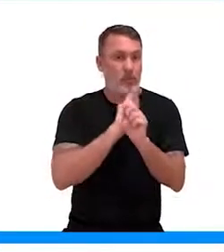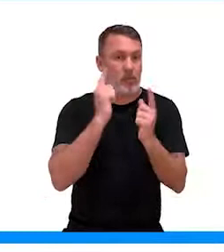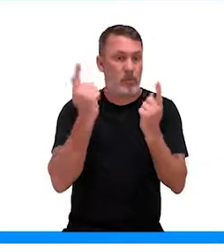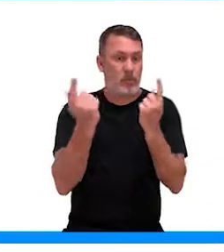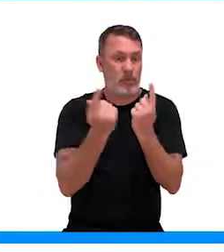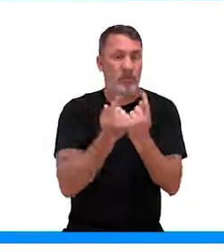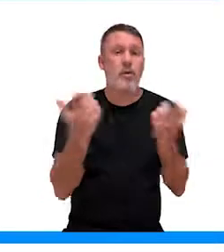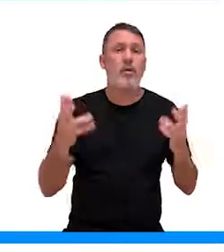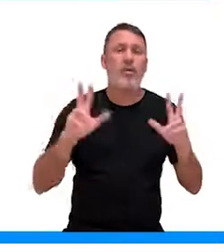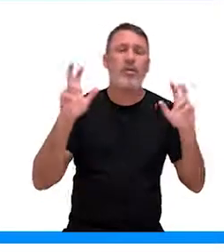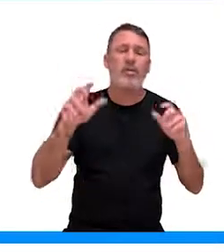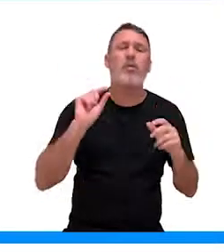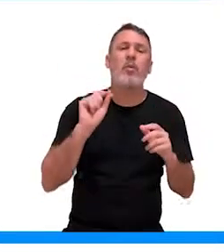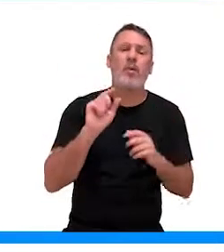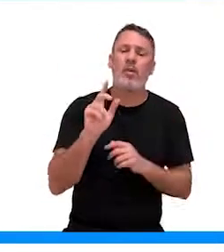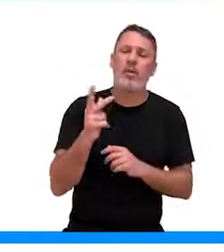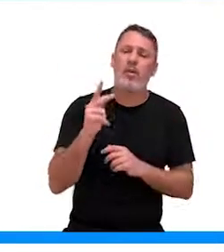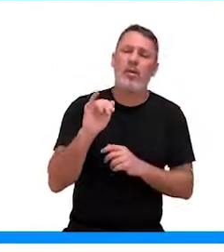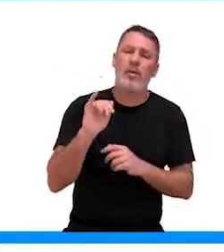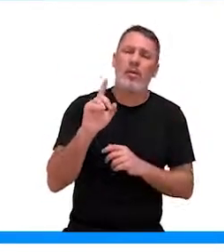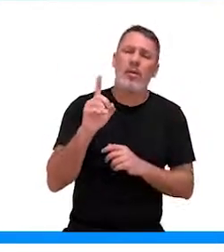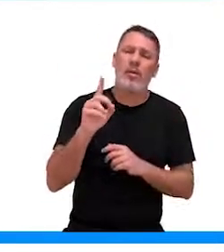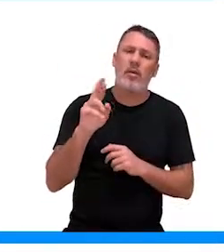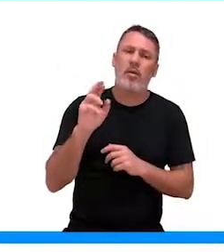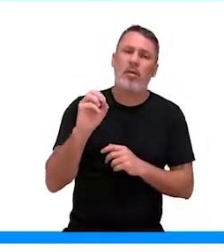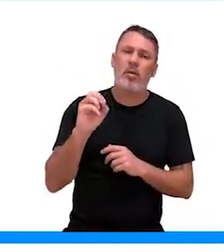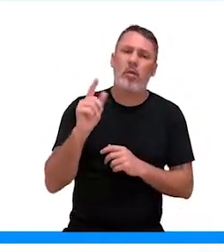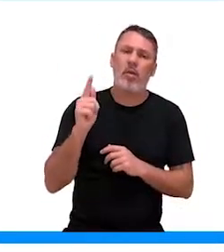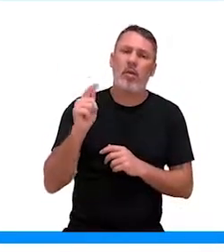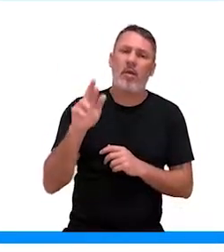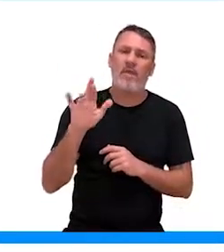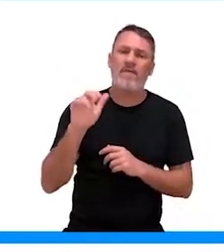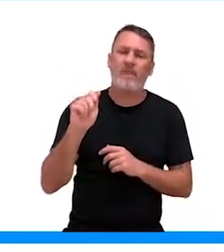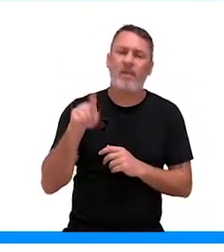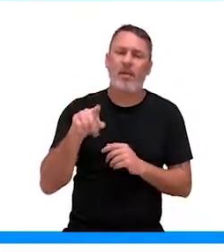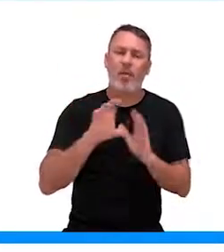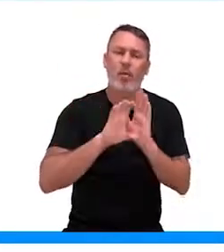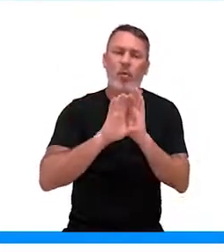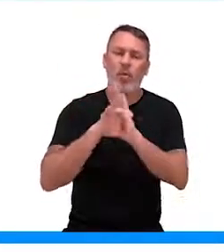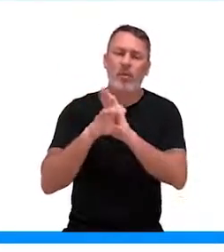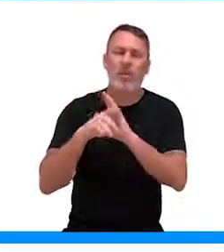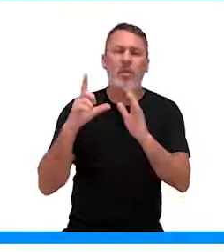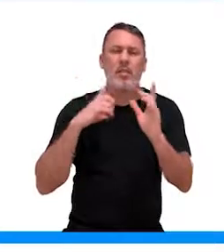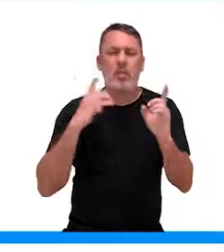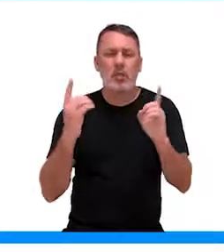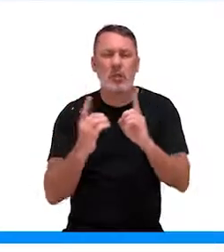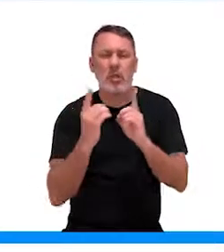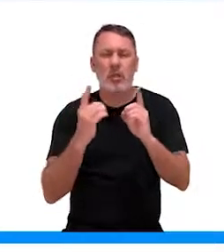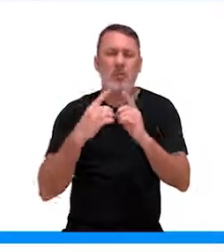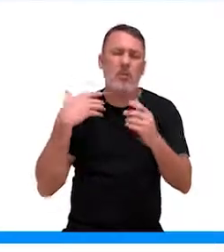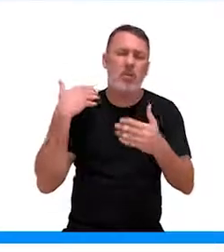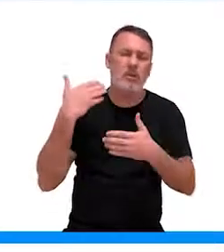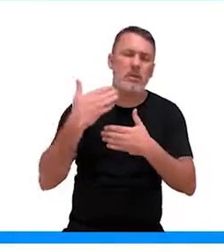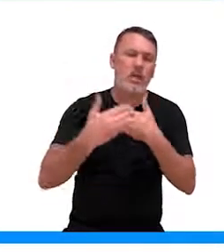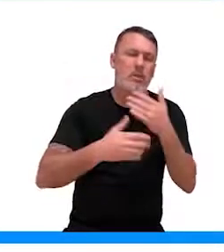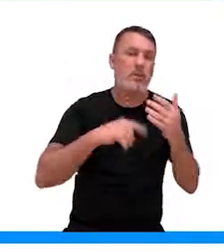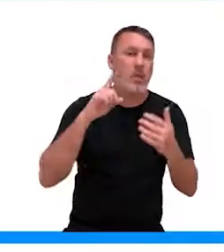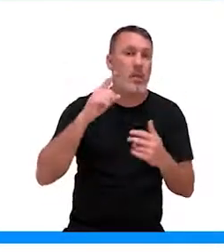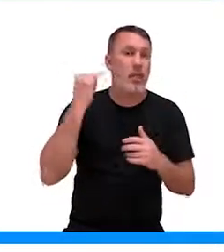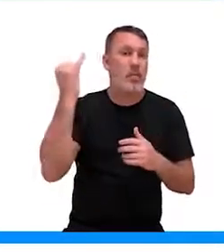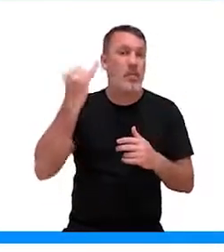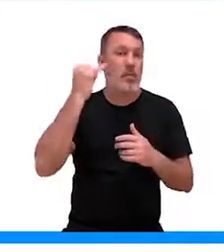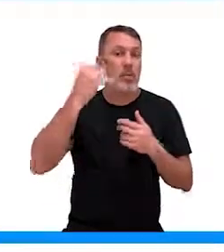hidrografia. Muitos conceitos, muitas dinâmicas, muitos processos que são importantíssimos para a nossa